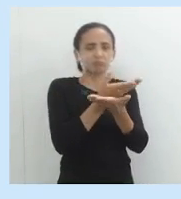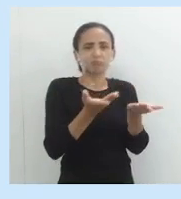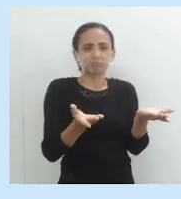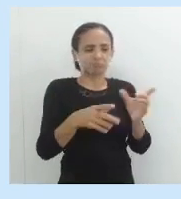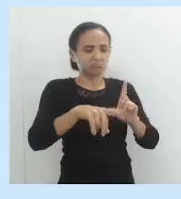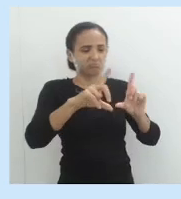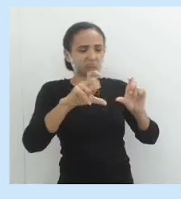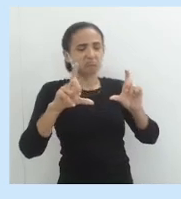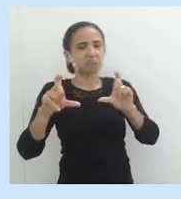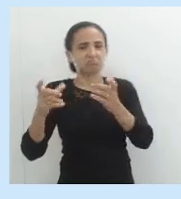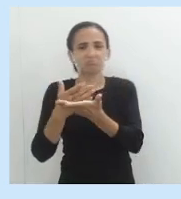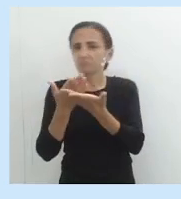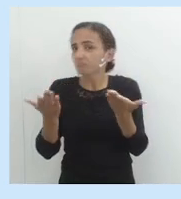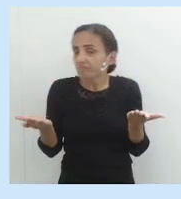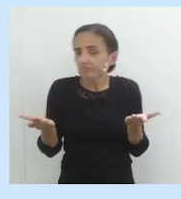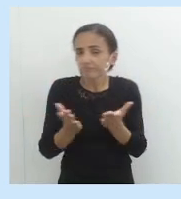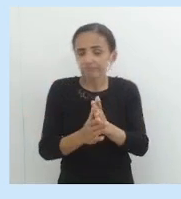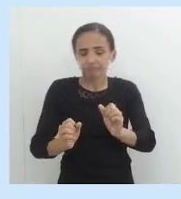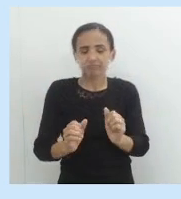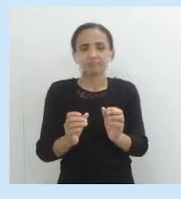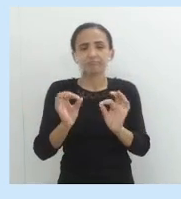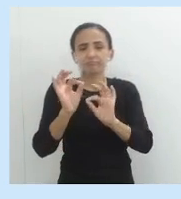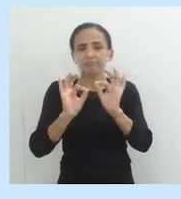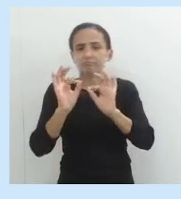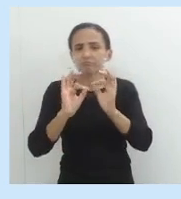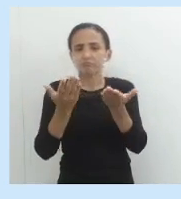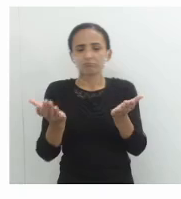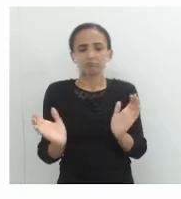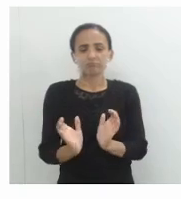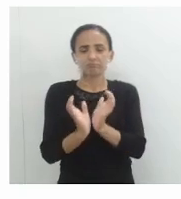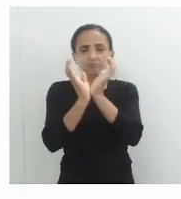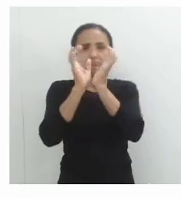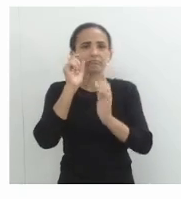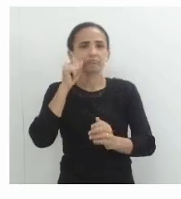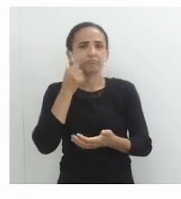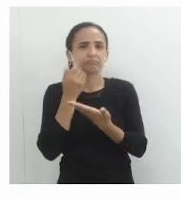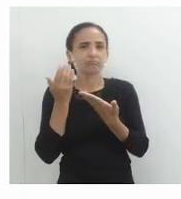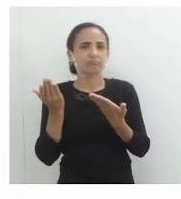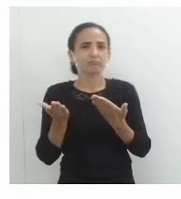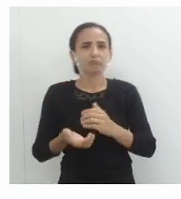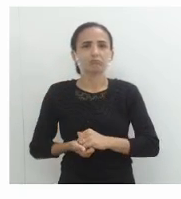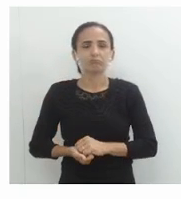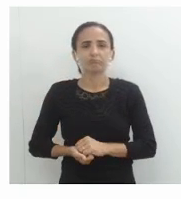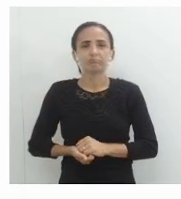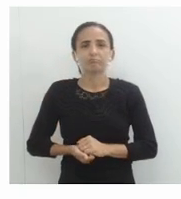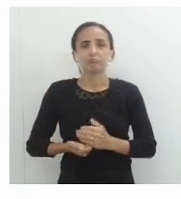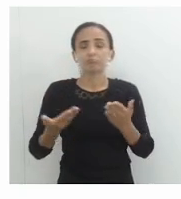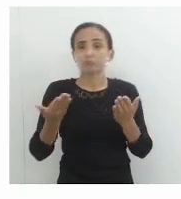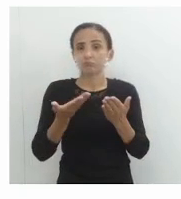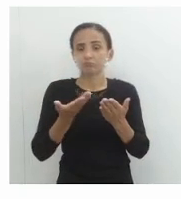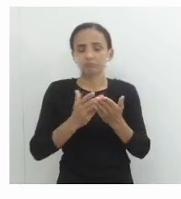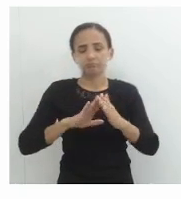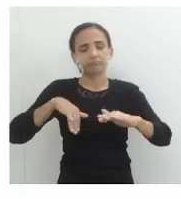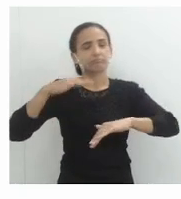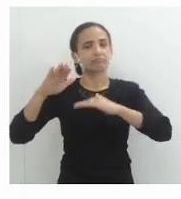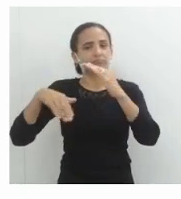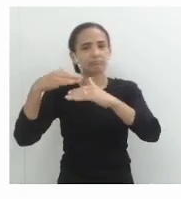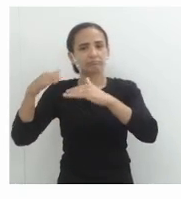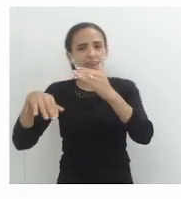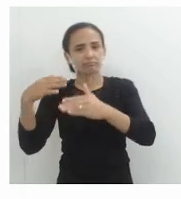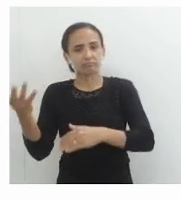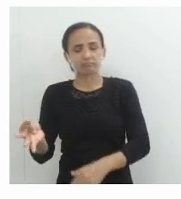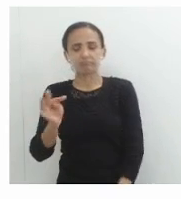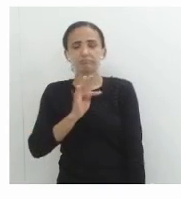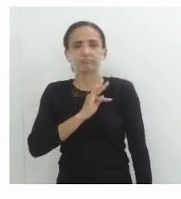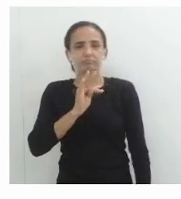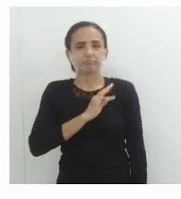outras releituras da obra, como também da Última Ceia. Com o avanço das técnicas, os artistas